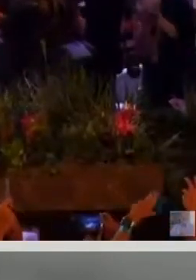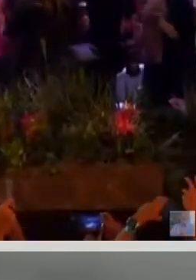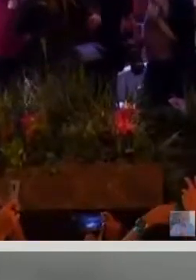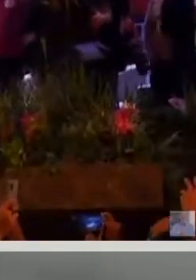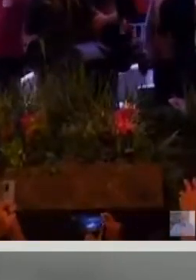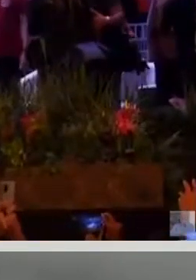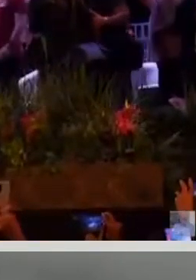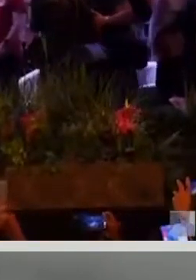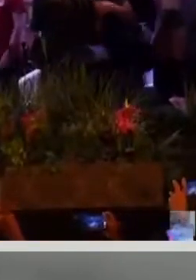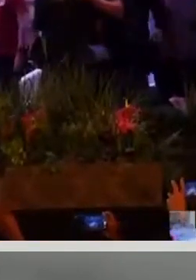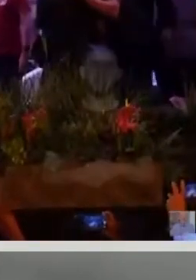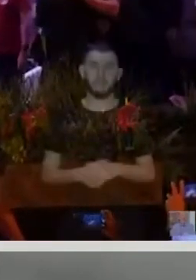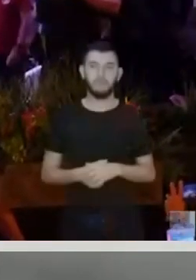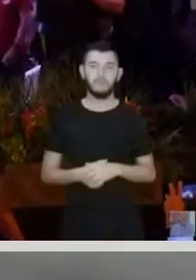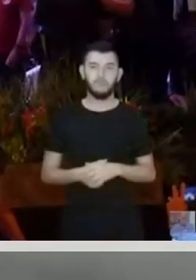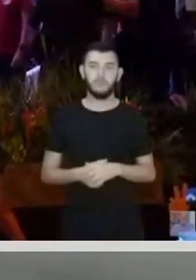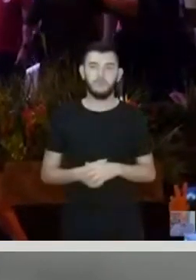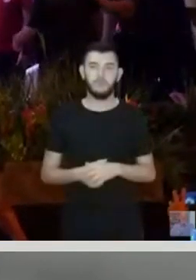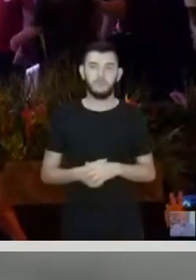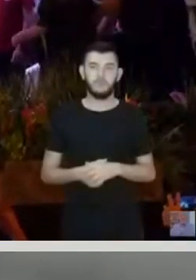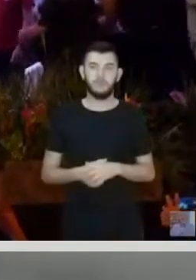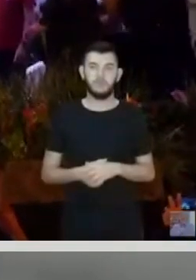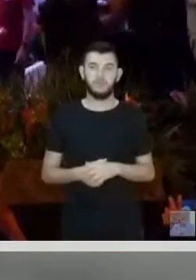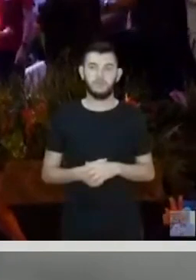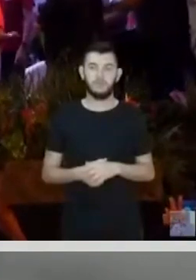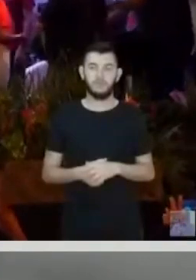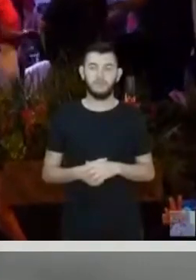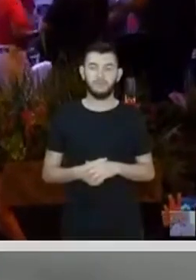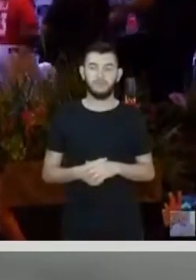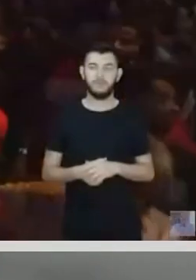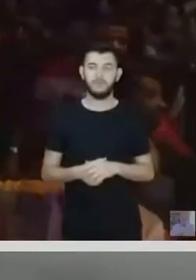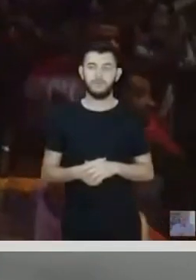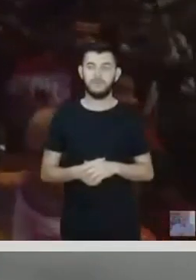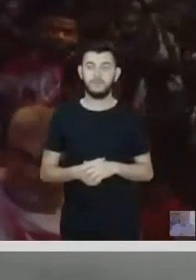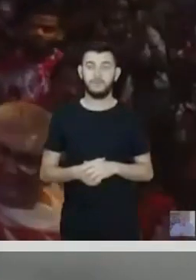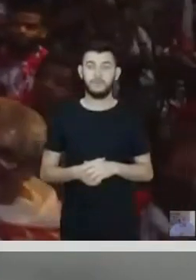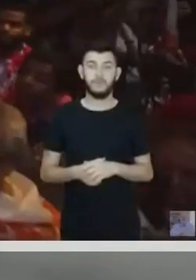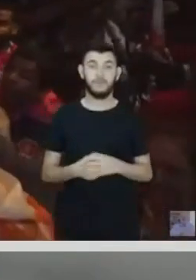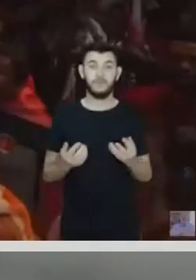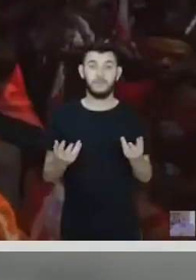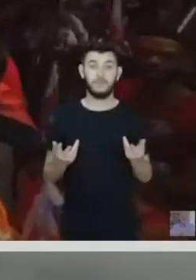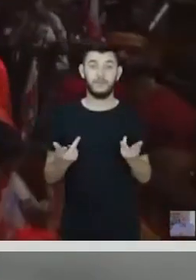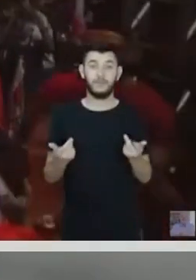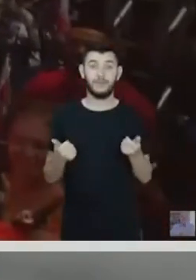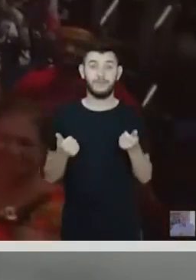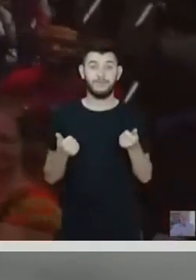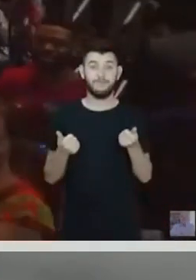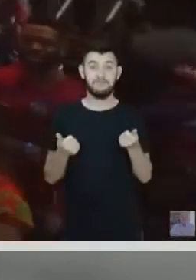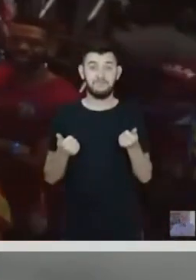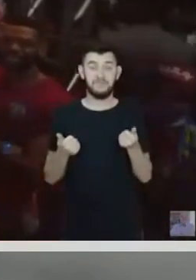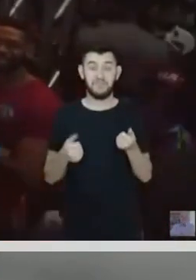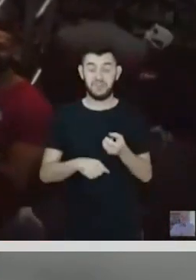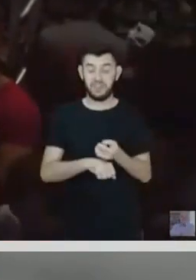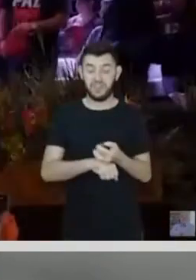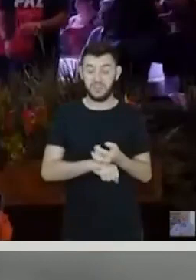de uma movimentação, de um caminho na direção do voto útil quando as pessoas percebem que a disputa está muito polarizada. Mas